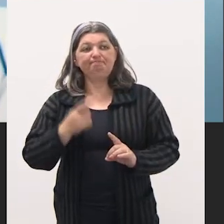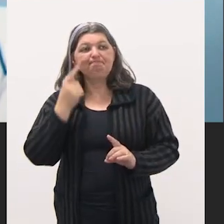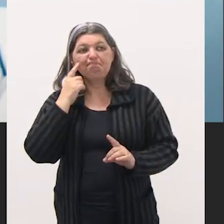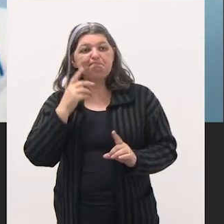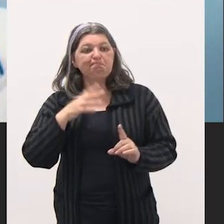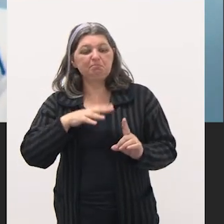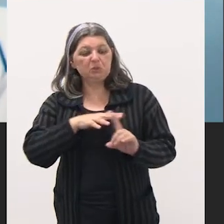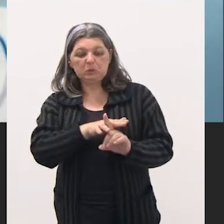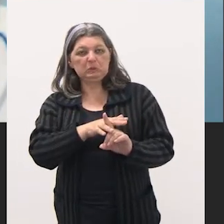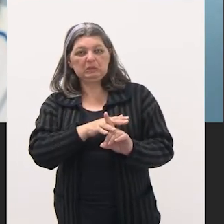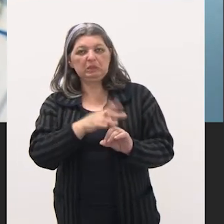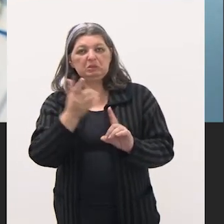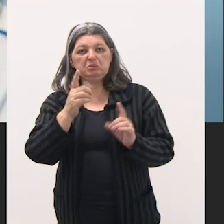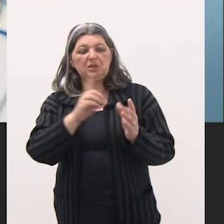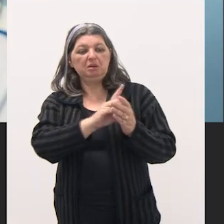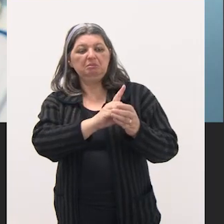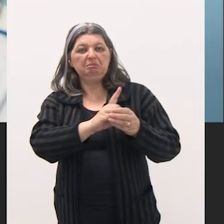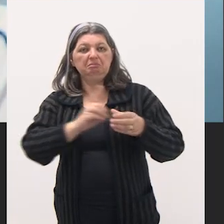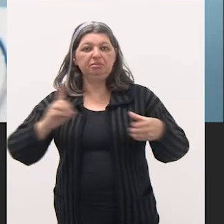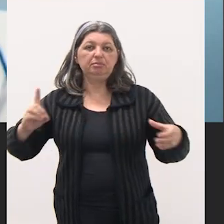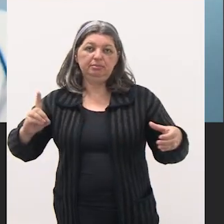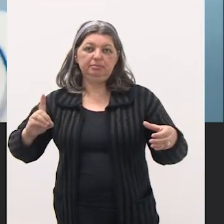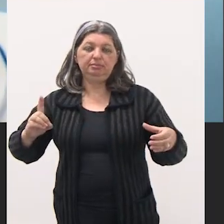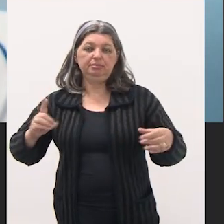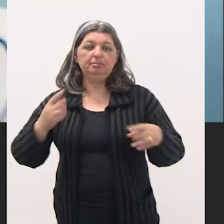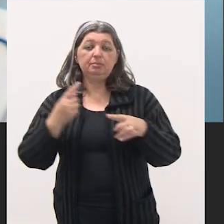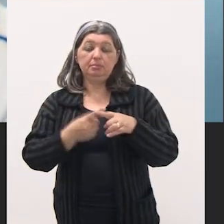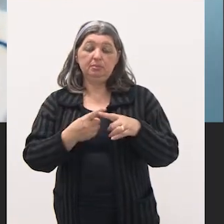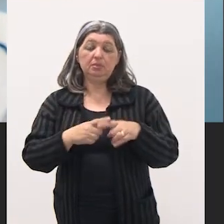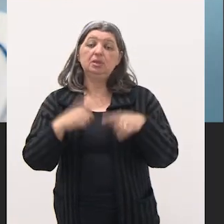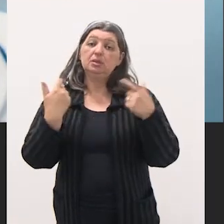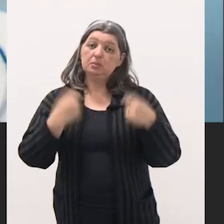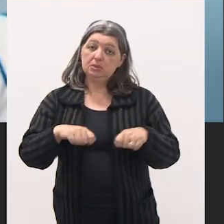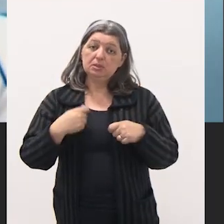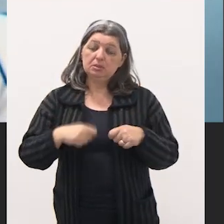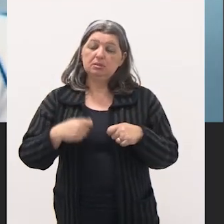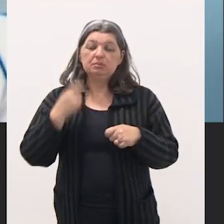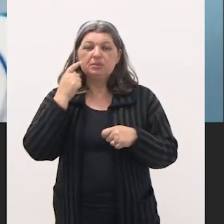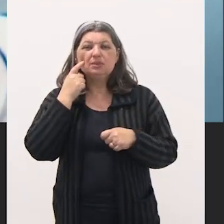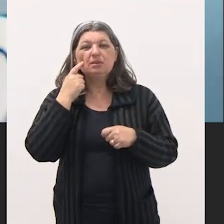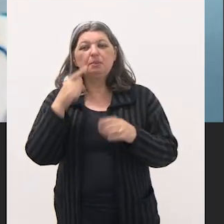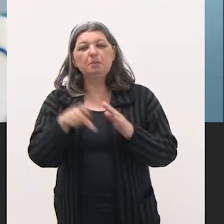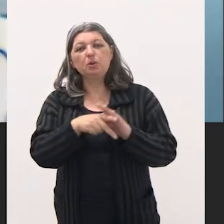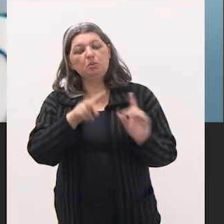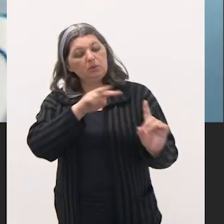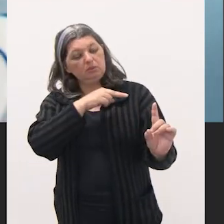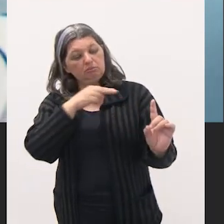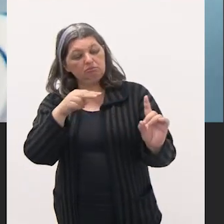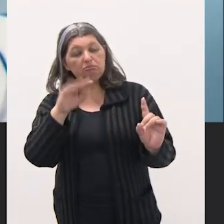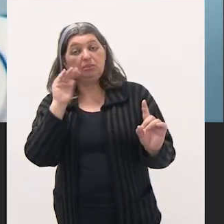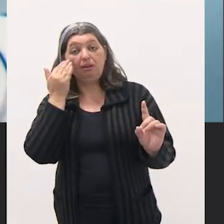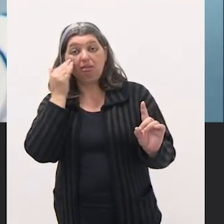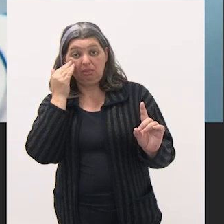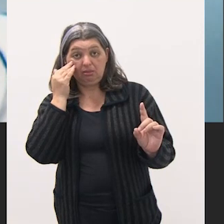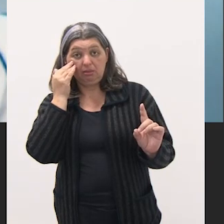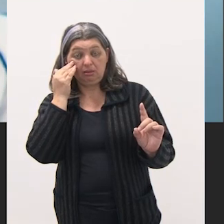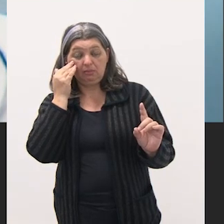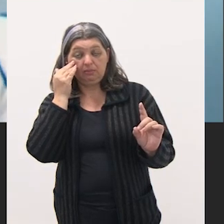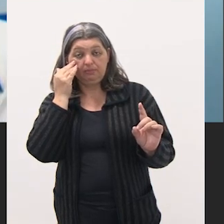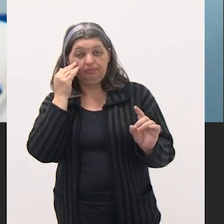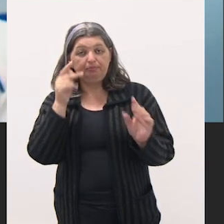mulheres necessitadas para mulheres necessárias. Esse olhar de você entender